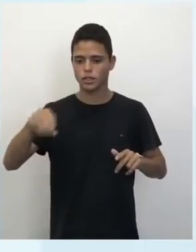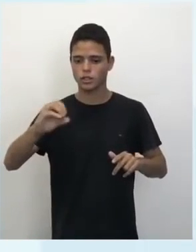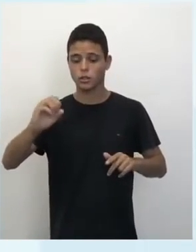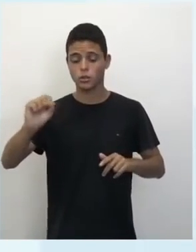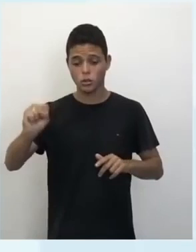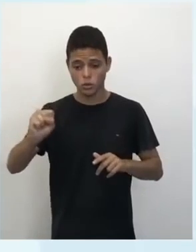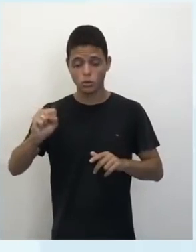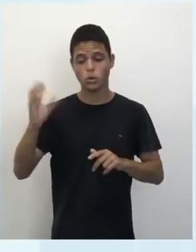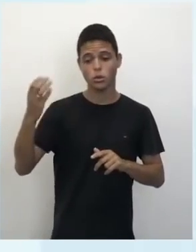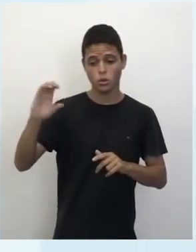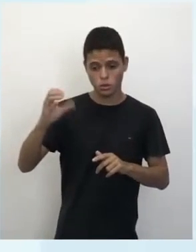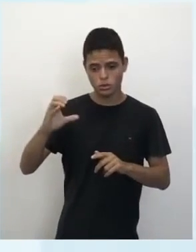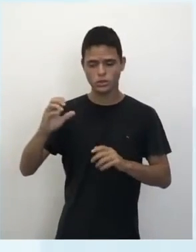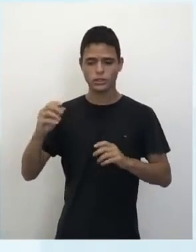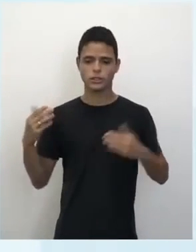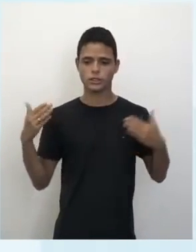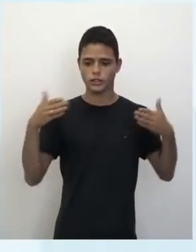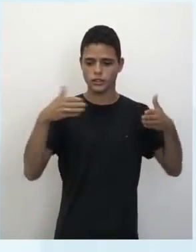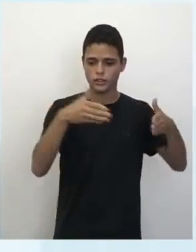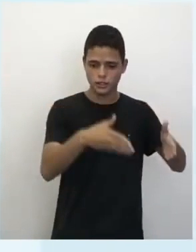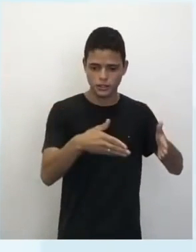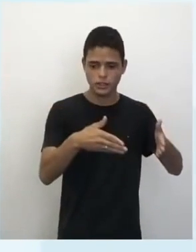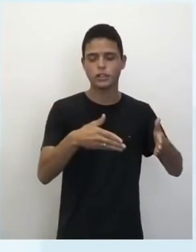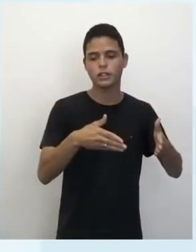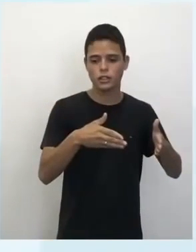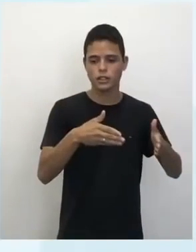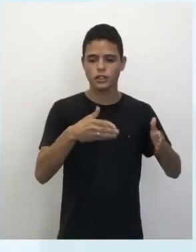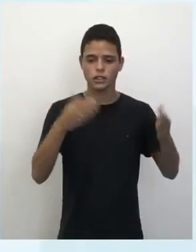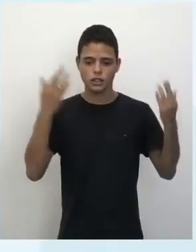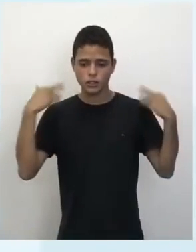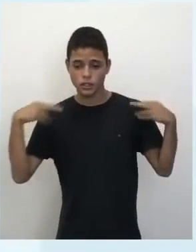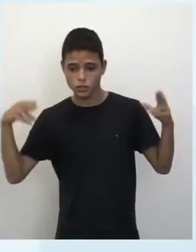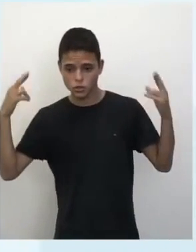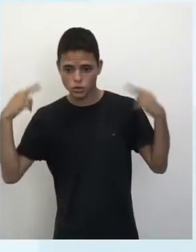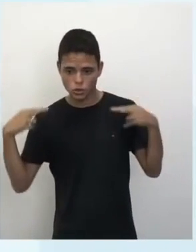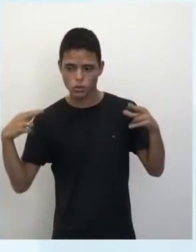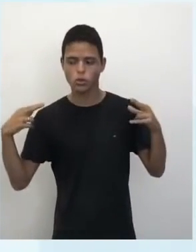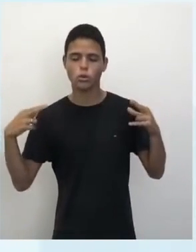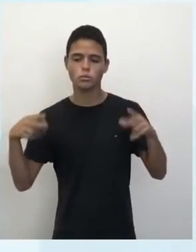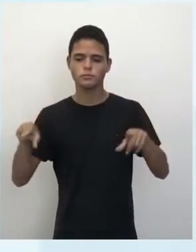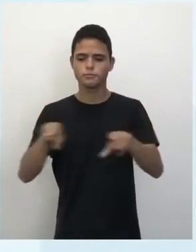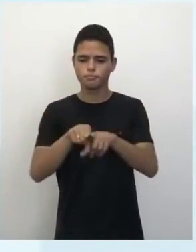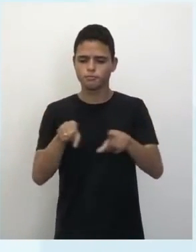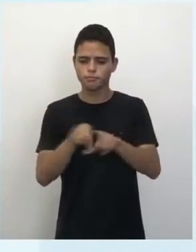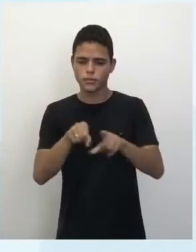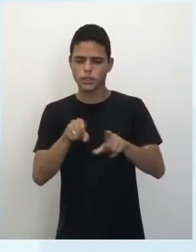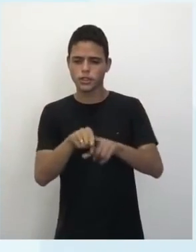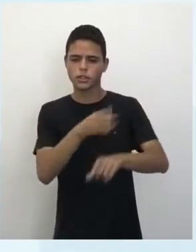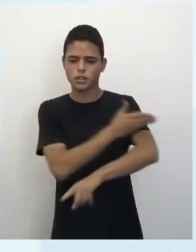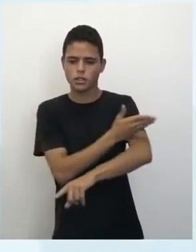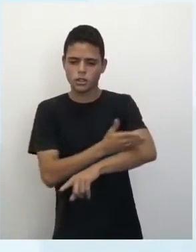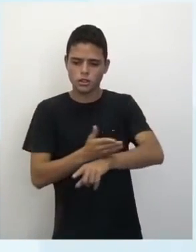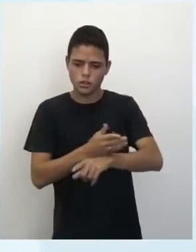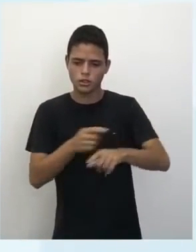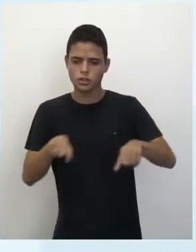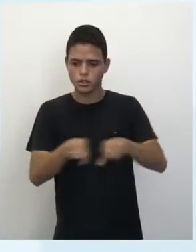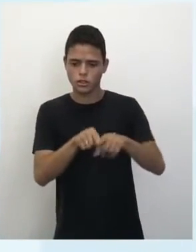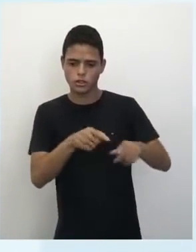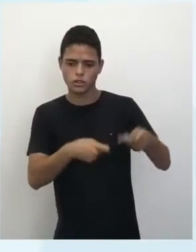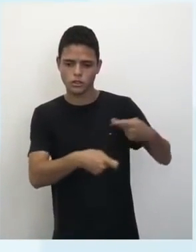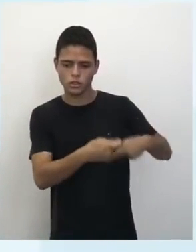de Colombo, possuíam sistemas econômicos, sociais, culturais e